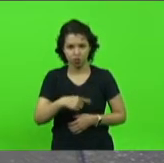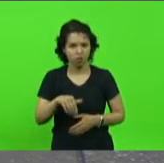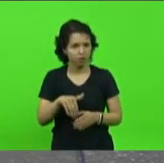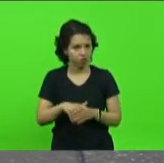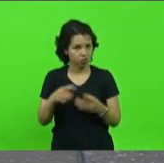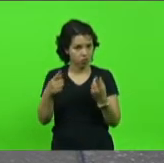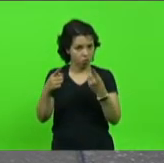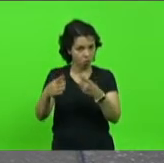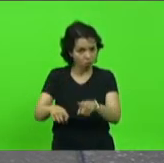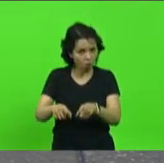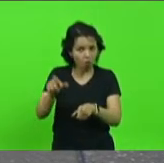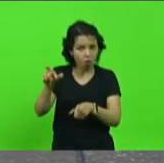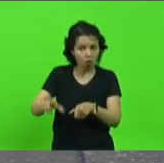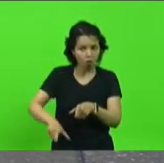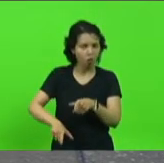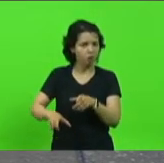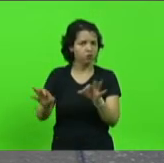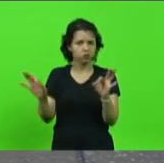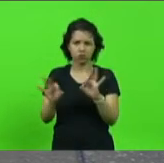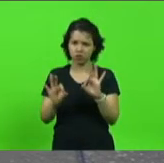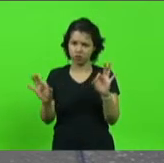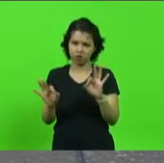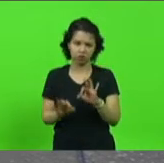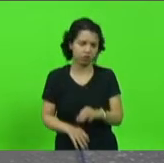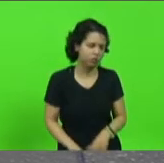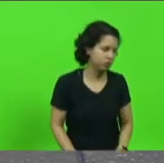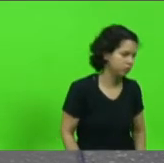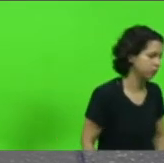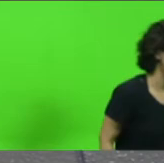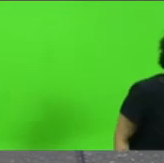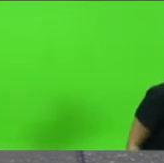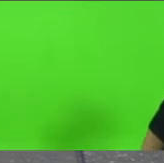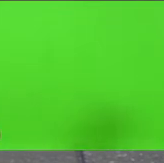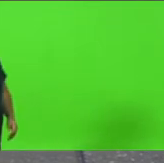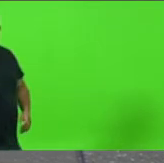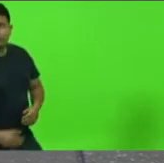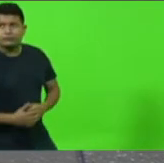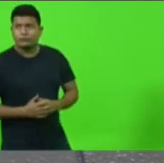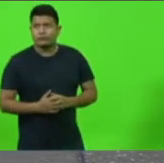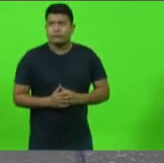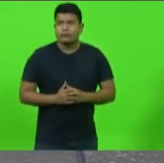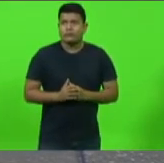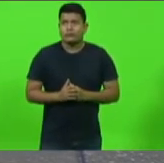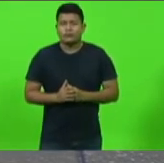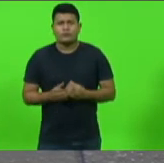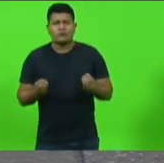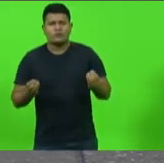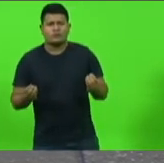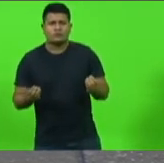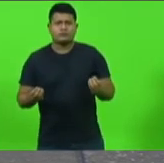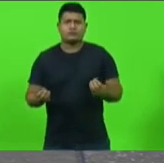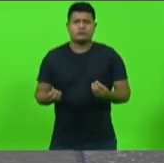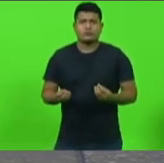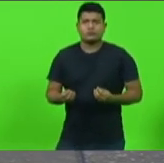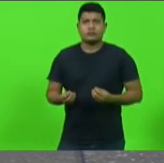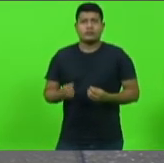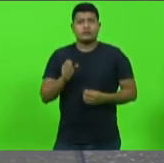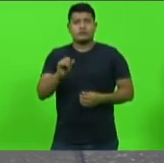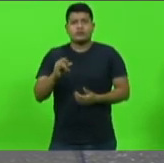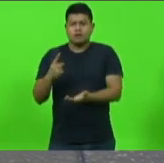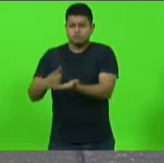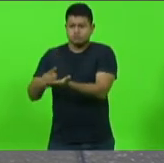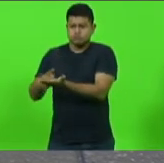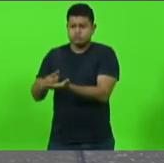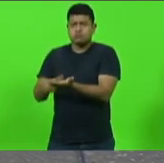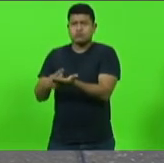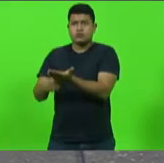contra ninguém. O que é isso? O que é isso? Se se faz um acordo e